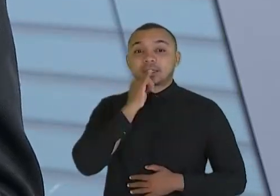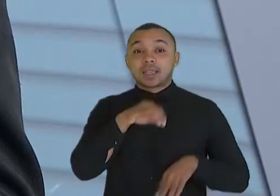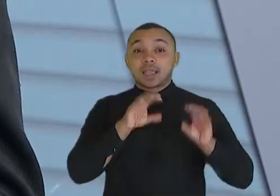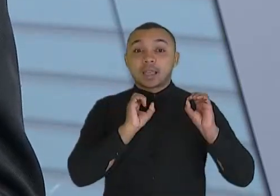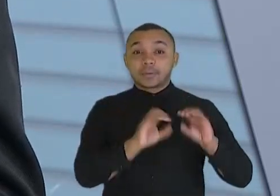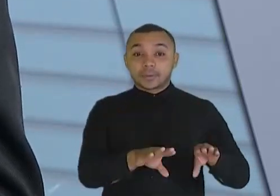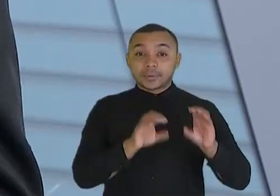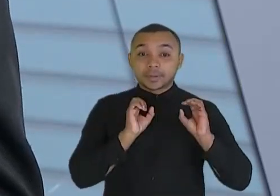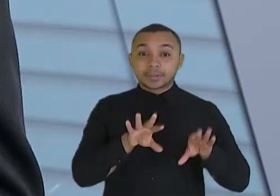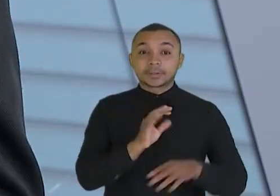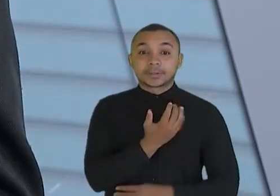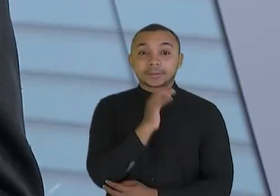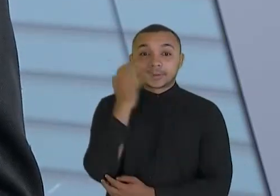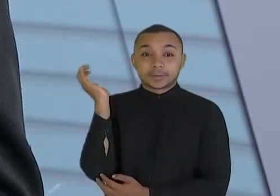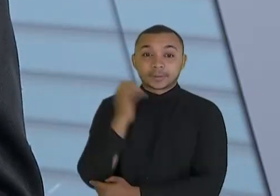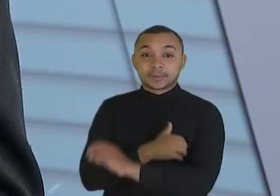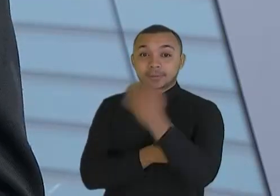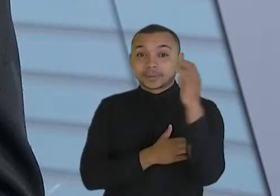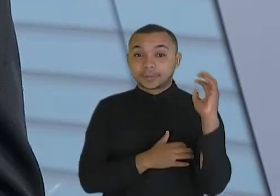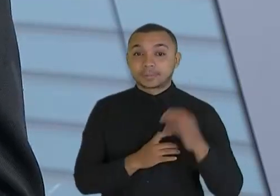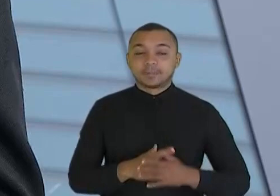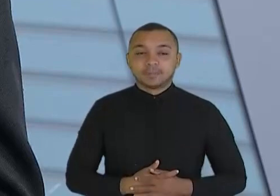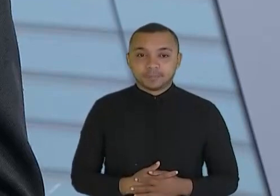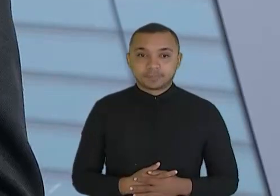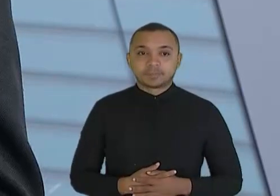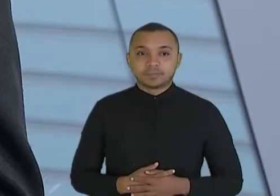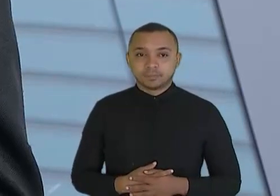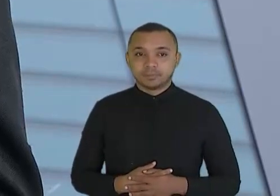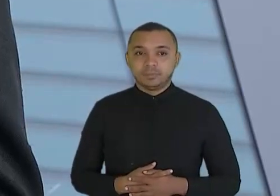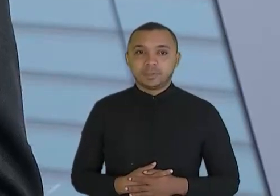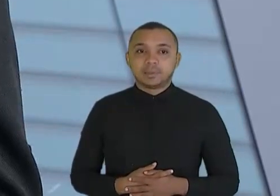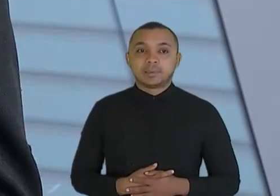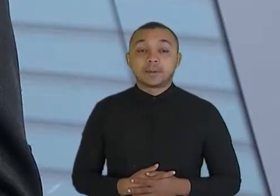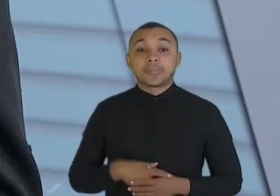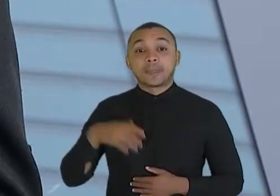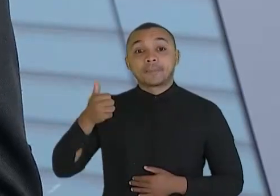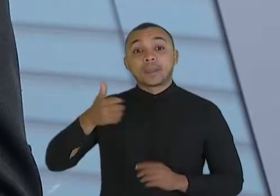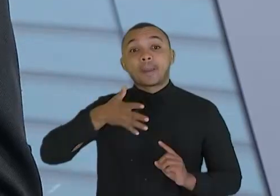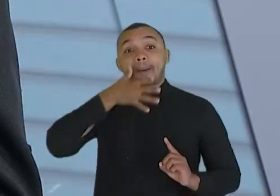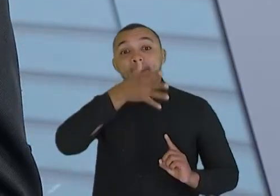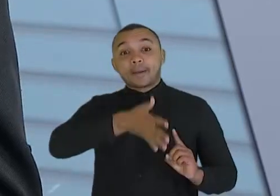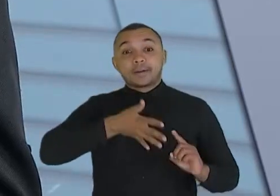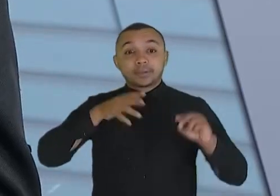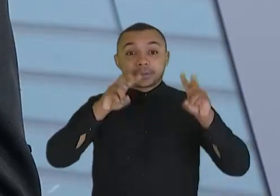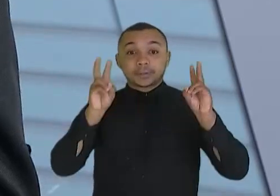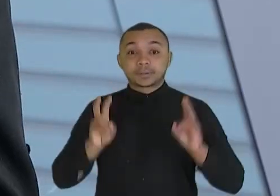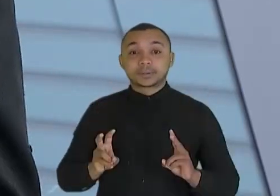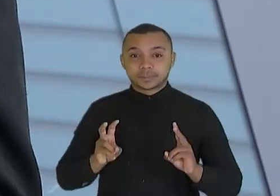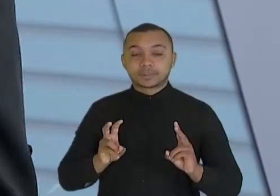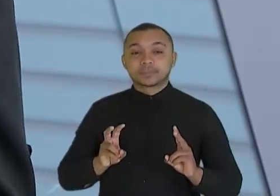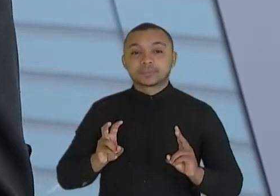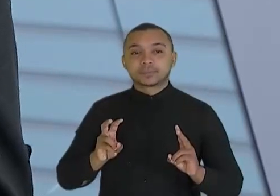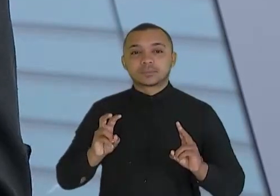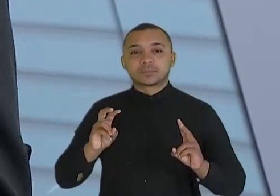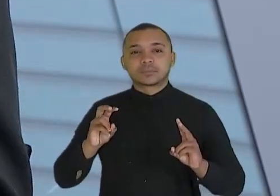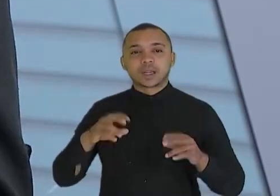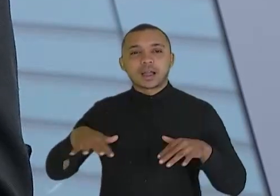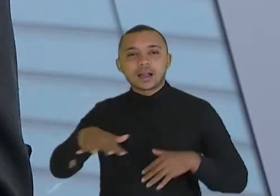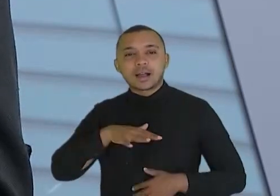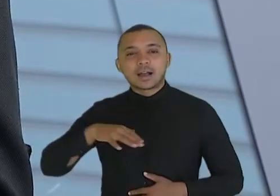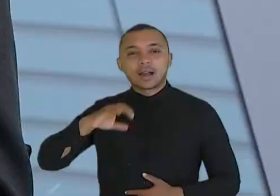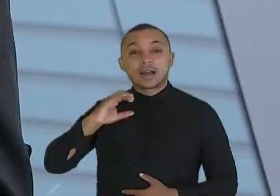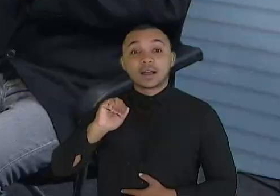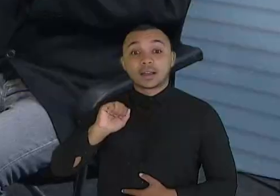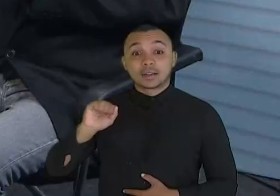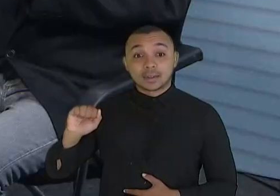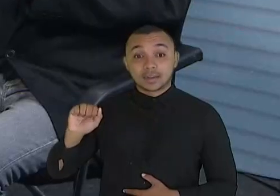A primeira palestra, professor, vai ser a resistência cultural e artística das comunidades da Caatinga. Isso é legal. Sim. Não,